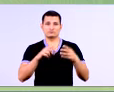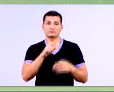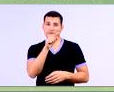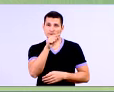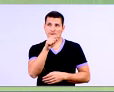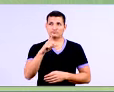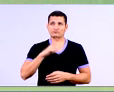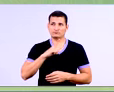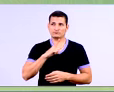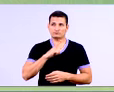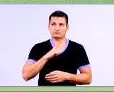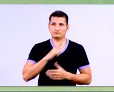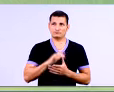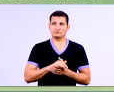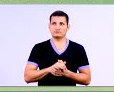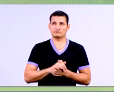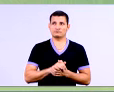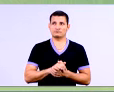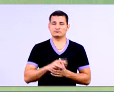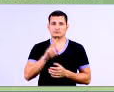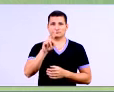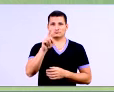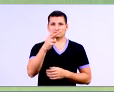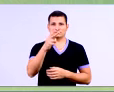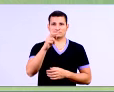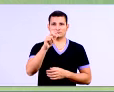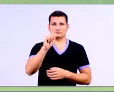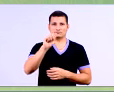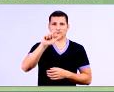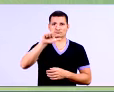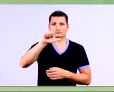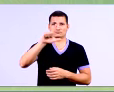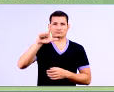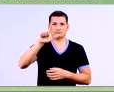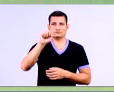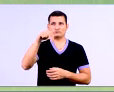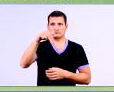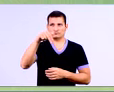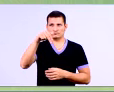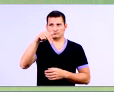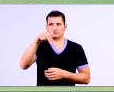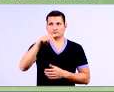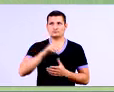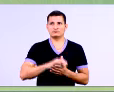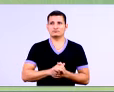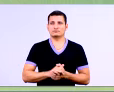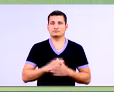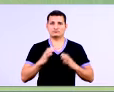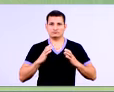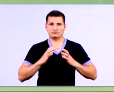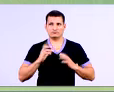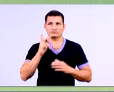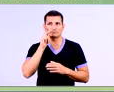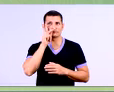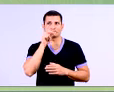tem o Alan Machado, que é esse que vos fala, da cidade de Porto Velho,